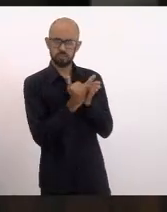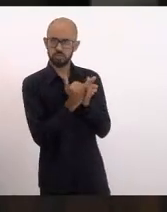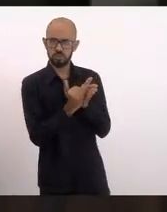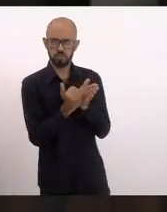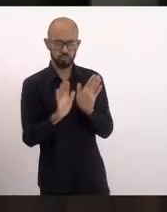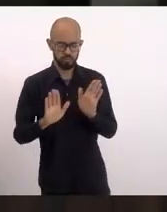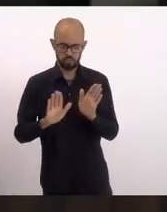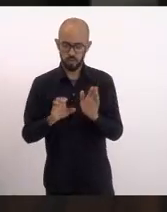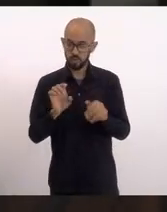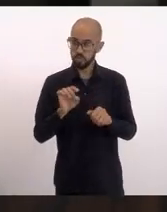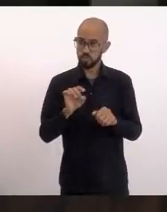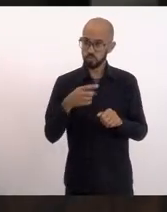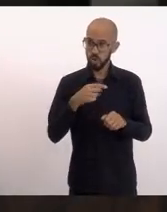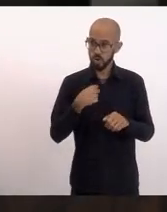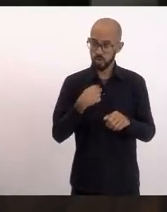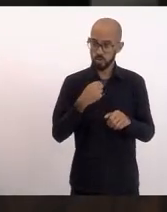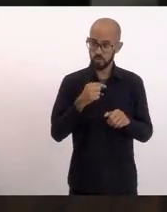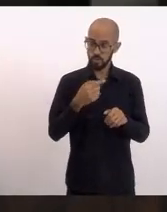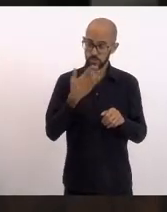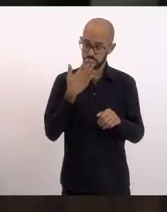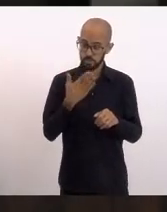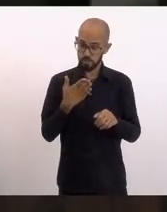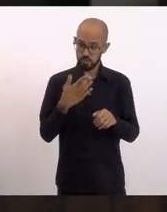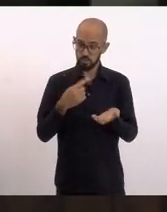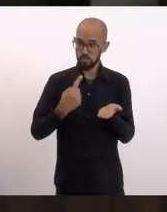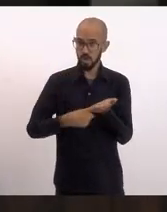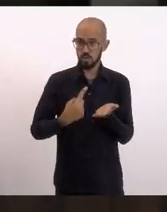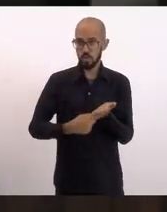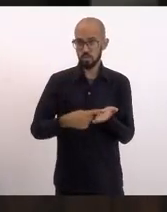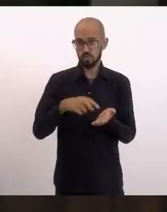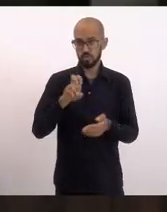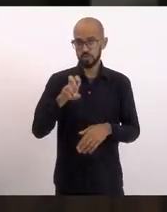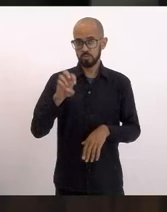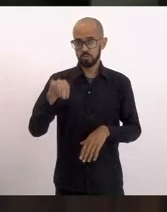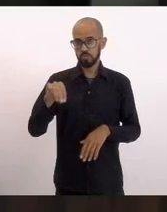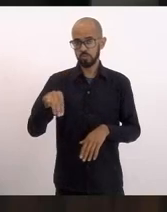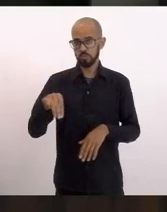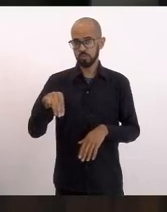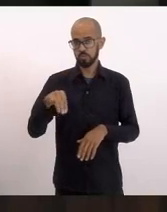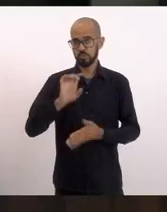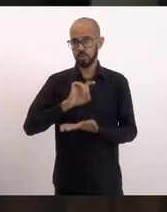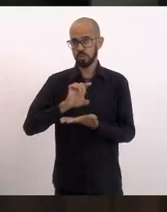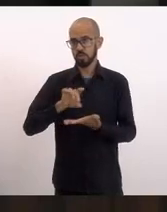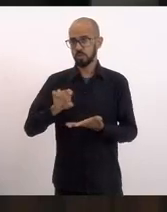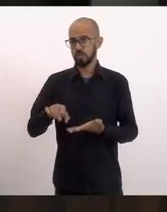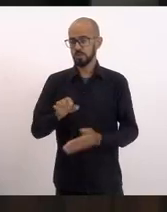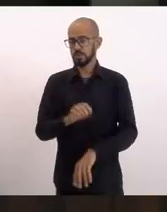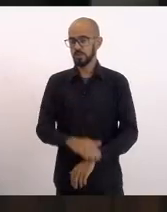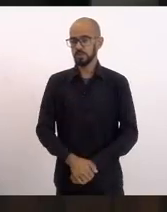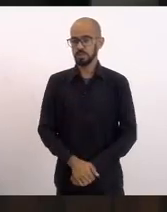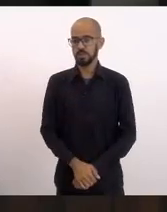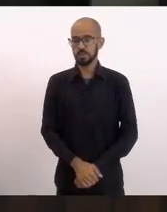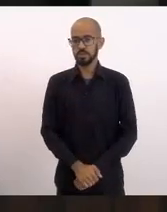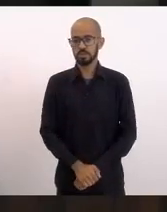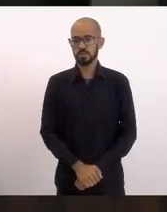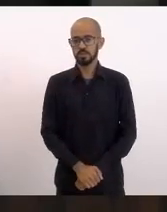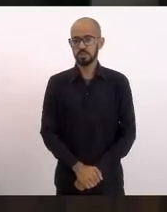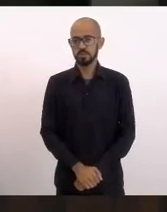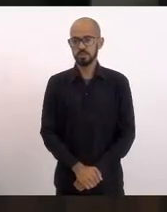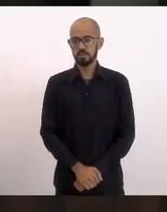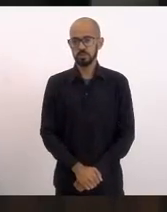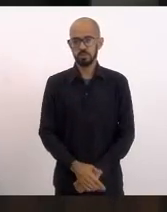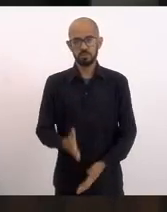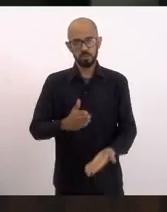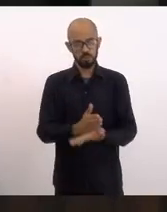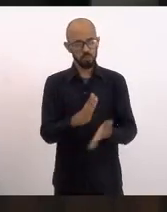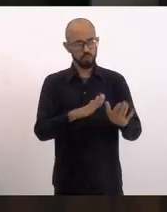queria só dar um encaminhamento, se a gente pode fazer um acordo de 5 minutos por liderança. Pode ser? Senhores que